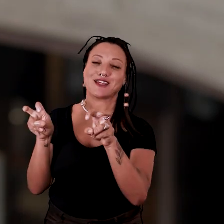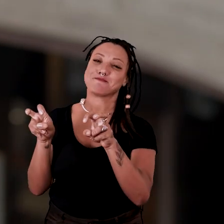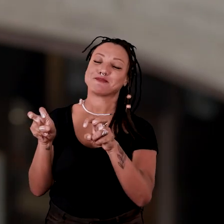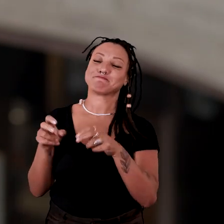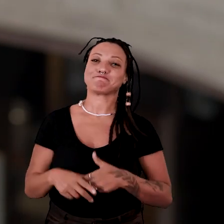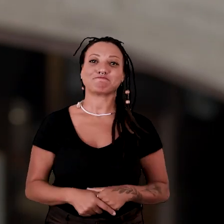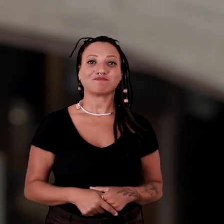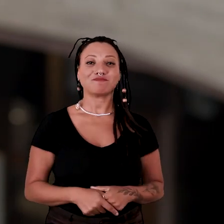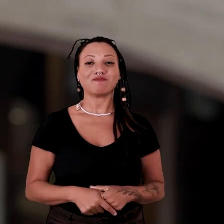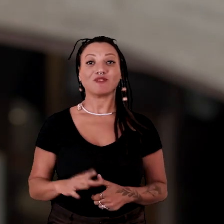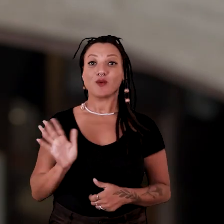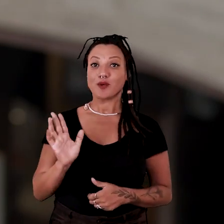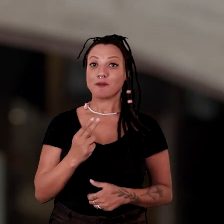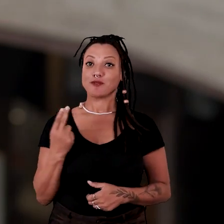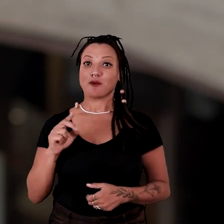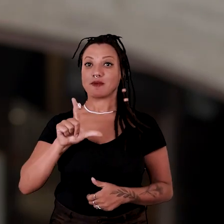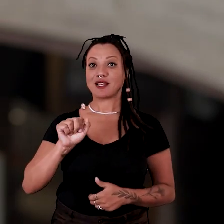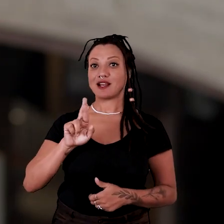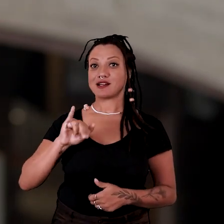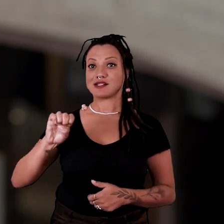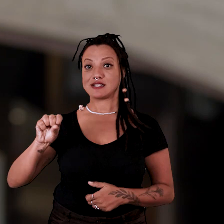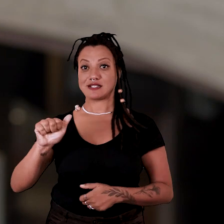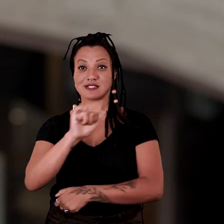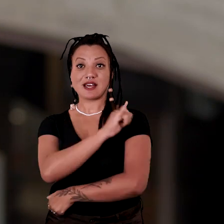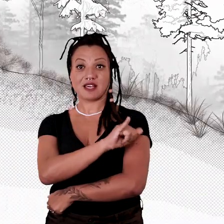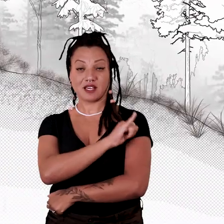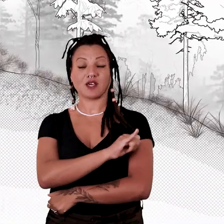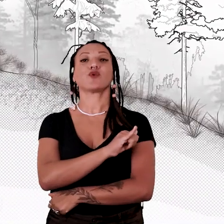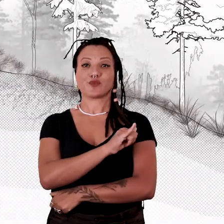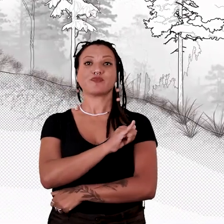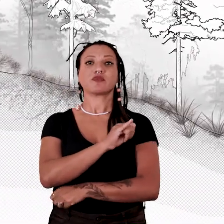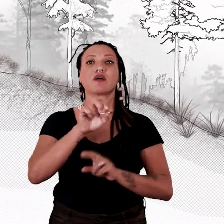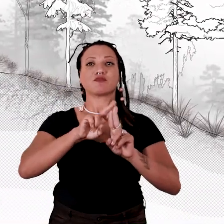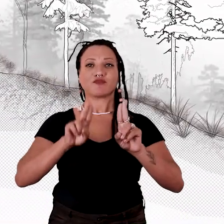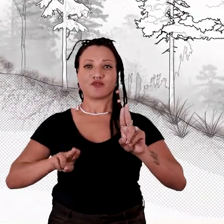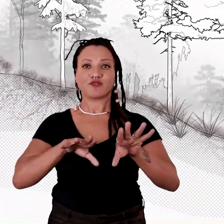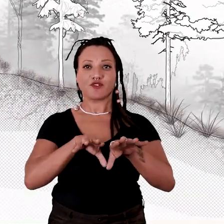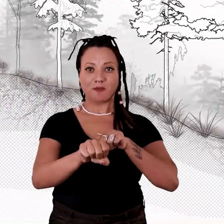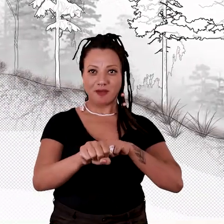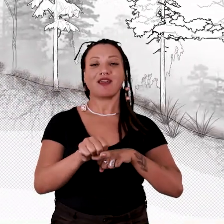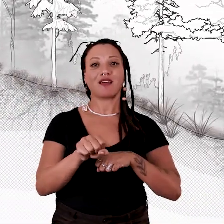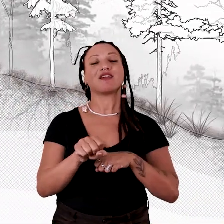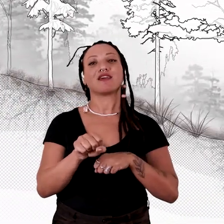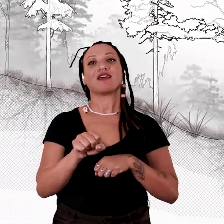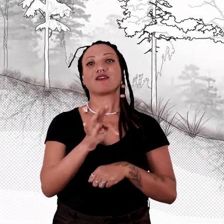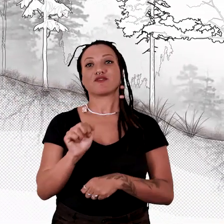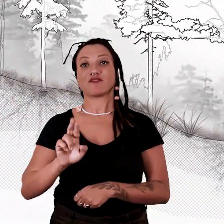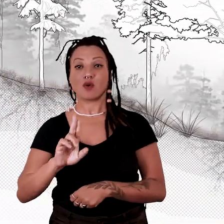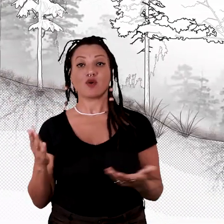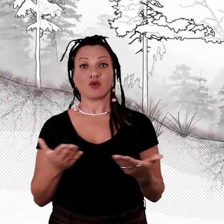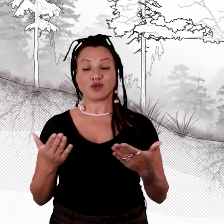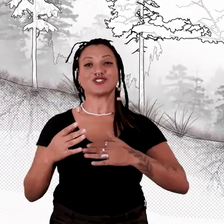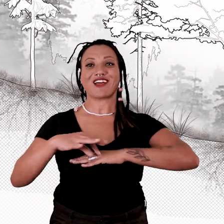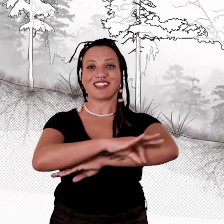Armadura da Paisagem, Infraestrutura Verde nas encostas do Morro da Formiga. Meu trabalho é o desenvolvimento de um projeto de paisagem inserido